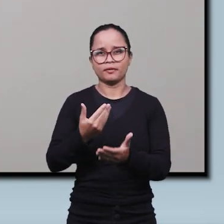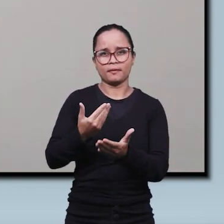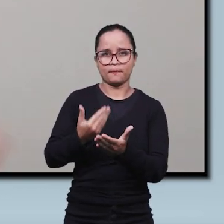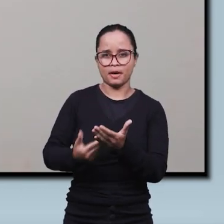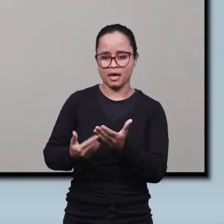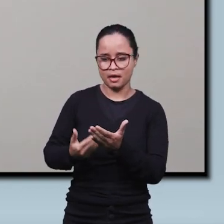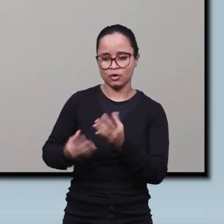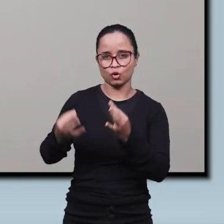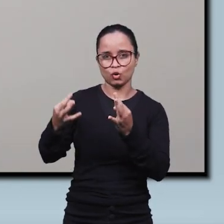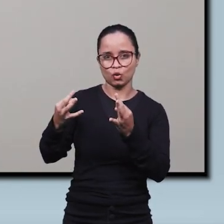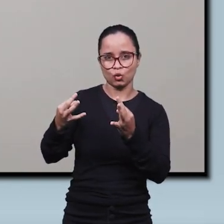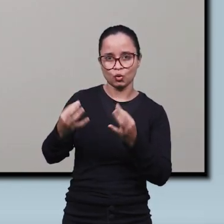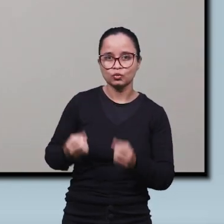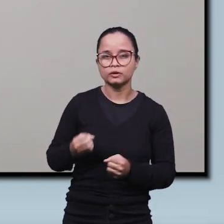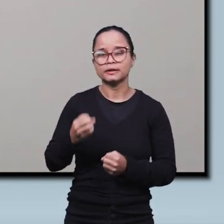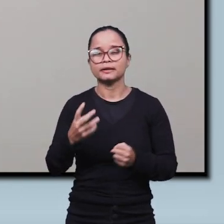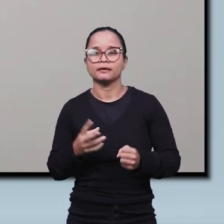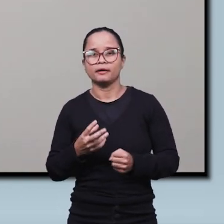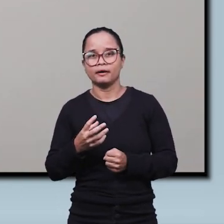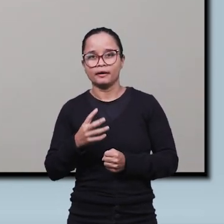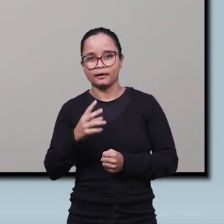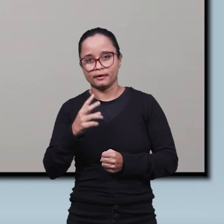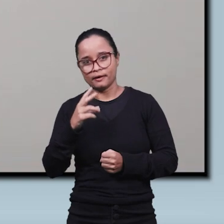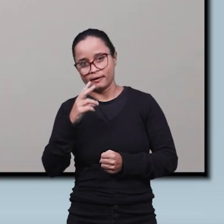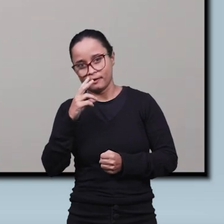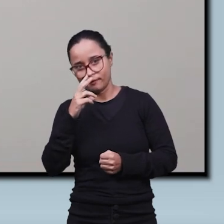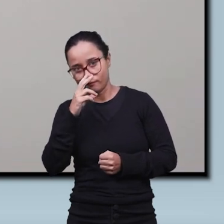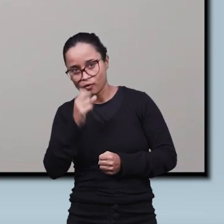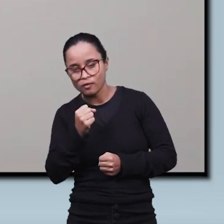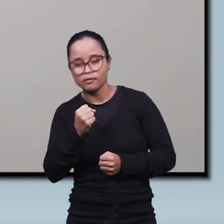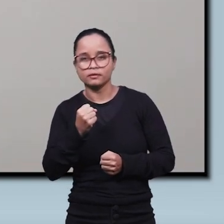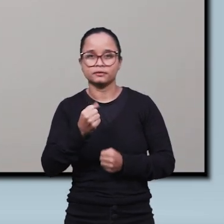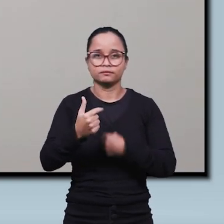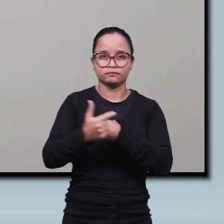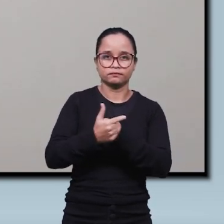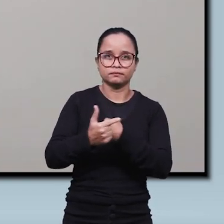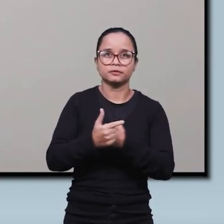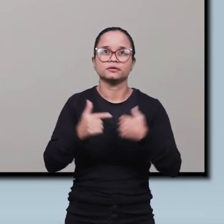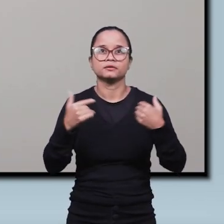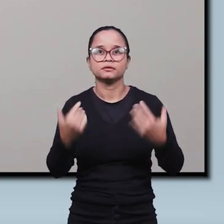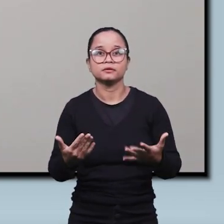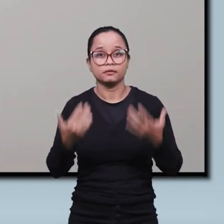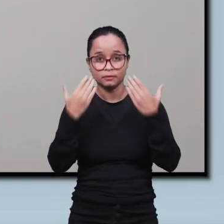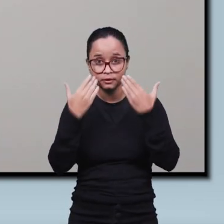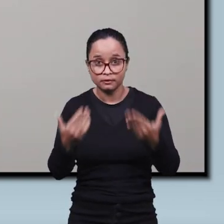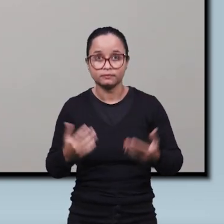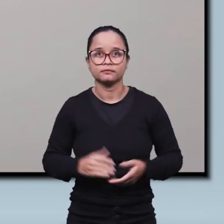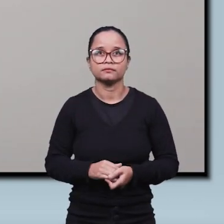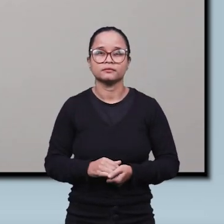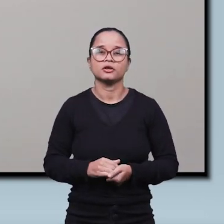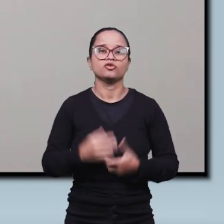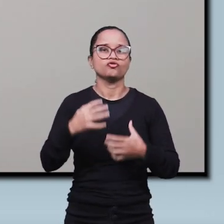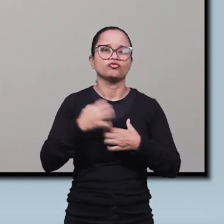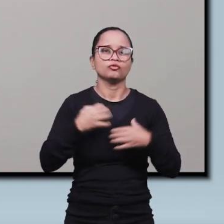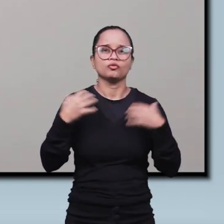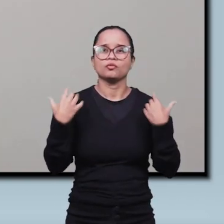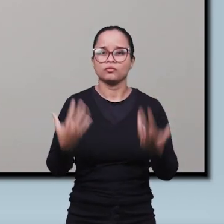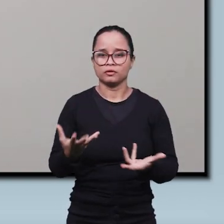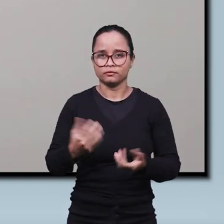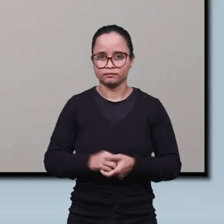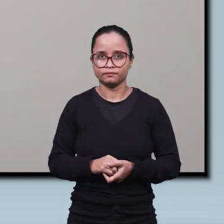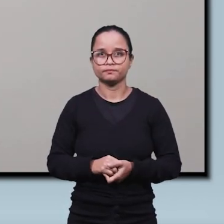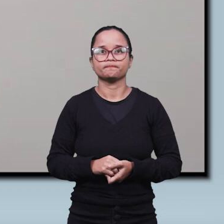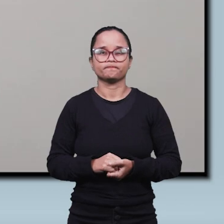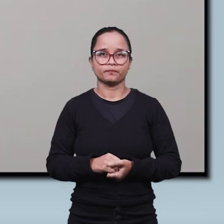função ou perca da força. Nas classificações, elas se apresentam de que forma em